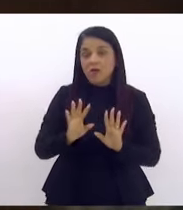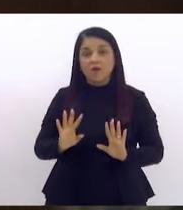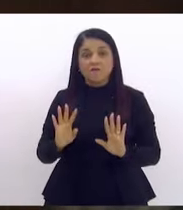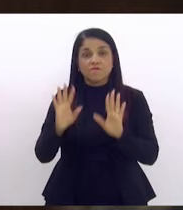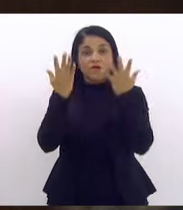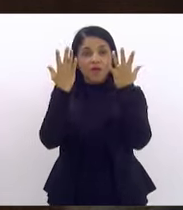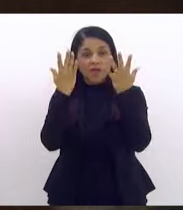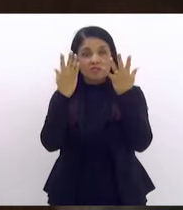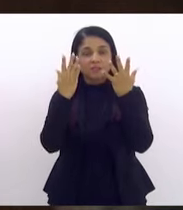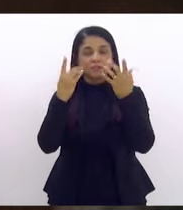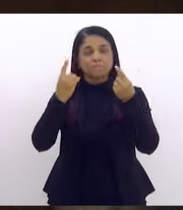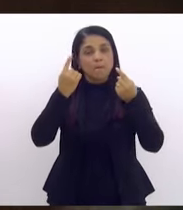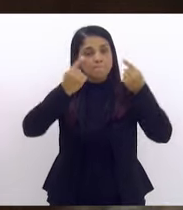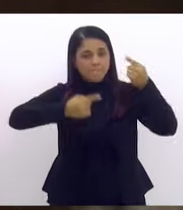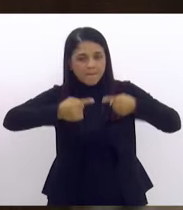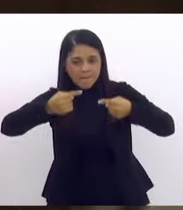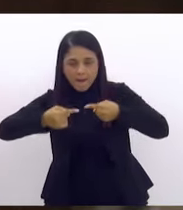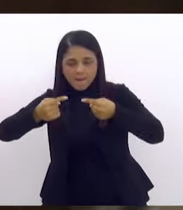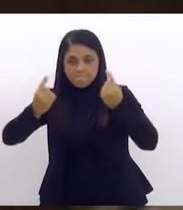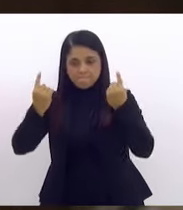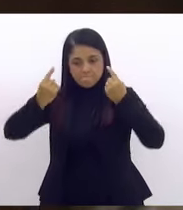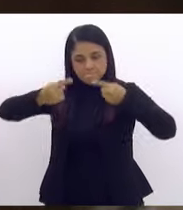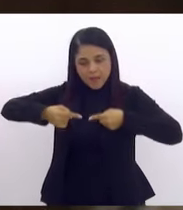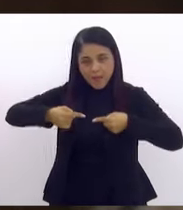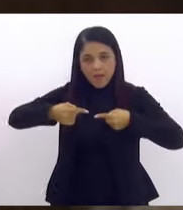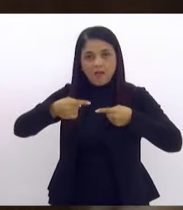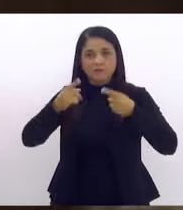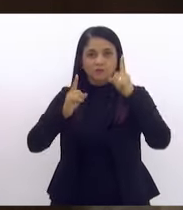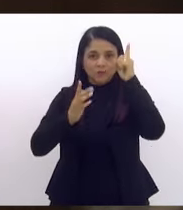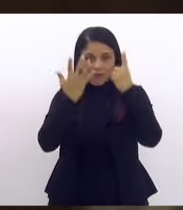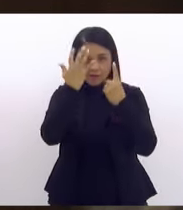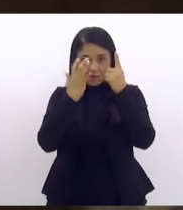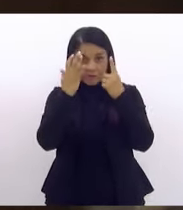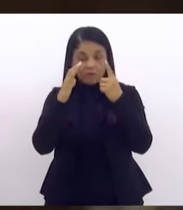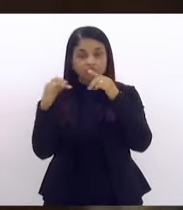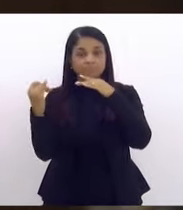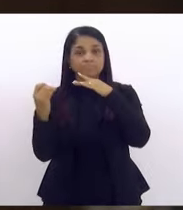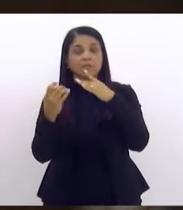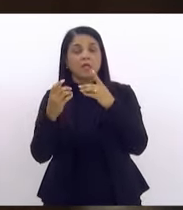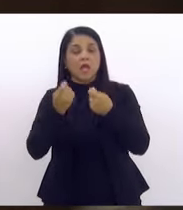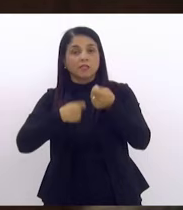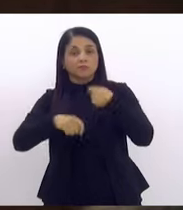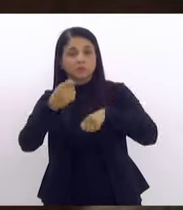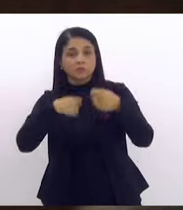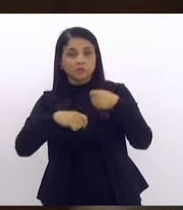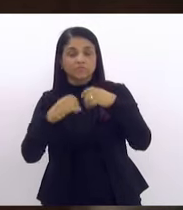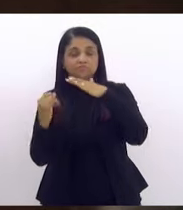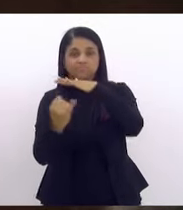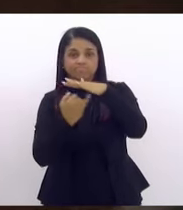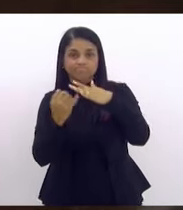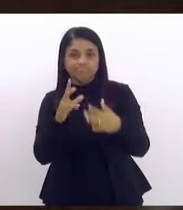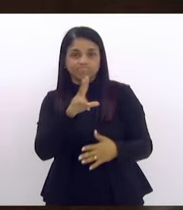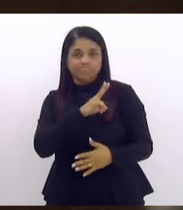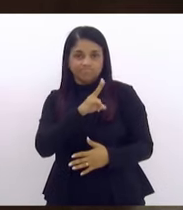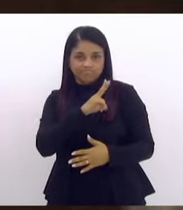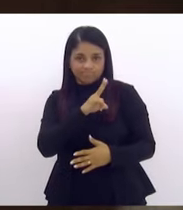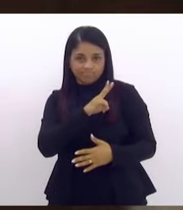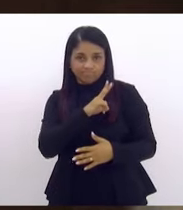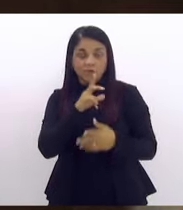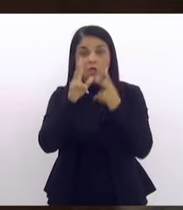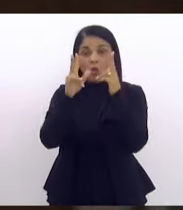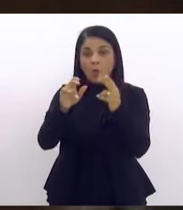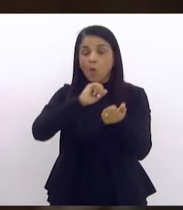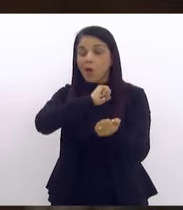a competição do carnaval, ela é administrada por uma entidade privada, tal qual o Campeonato Brasileiro de